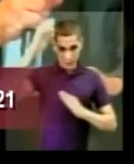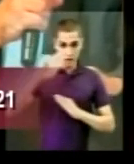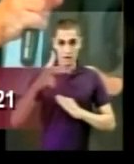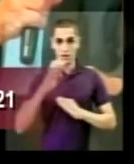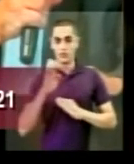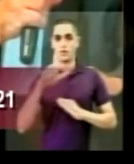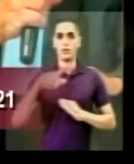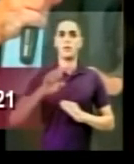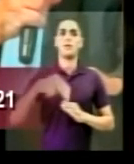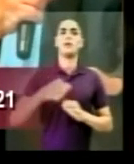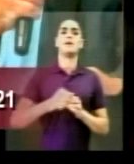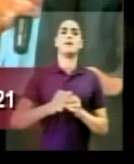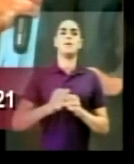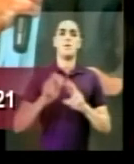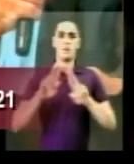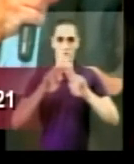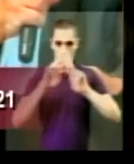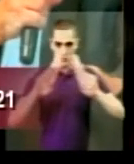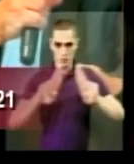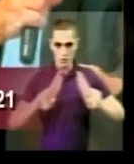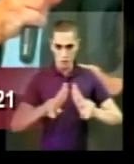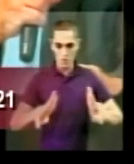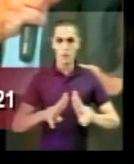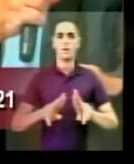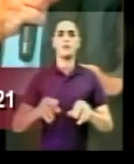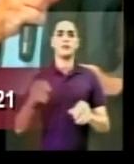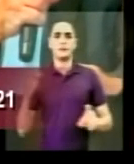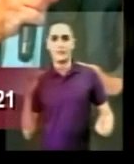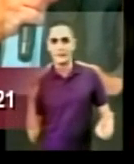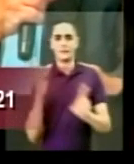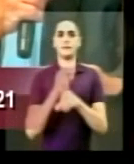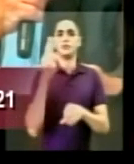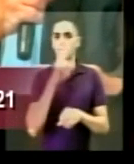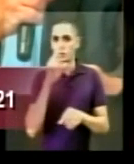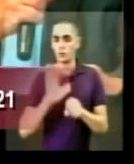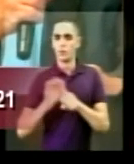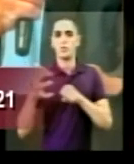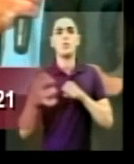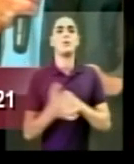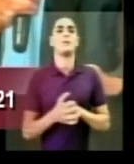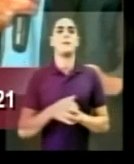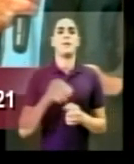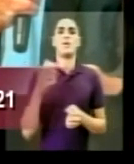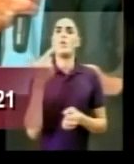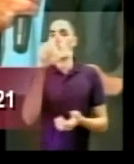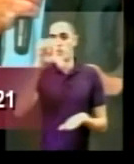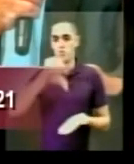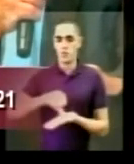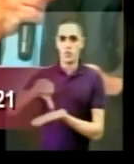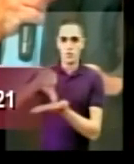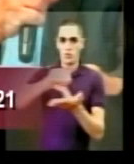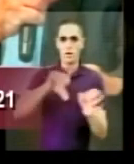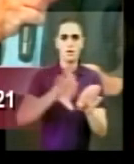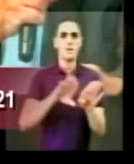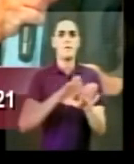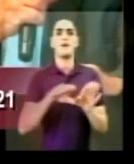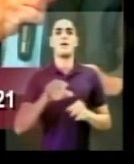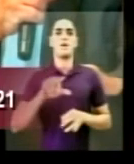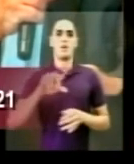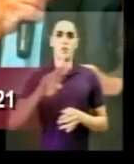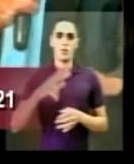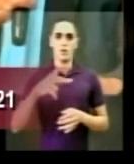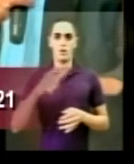Unimed, que é a emergência Covid, unidades básicas e UPAs